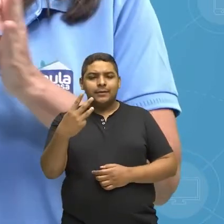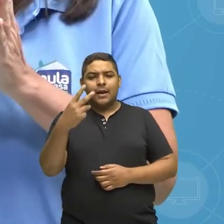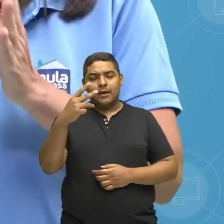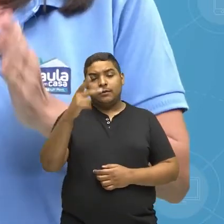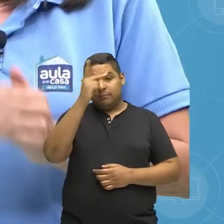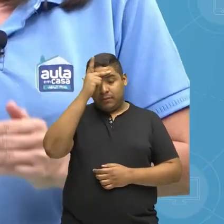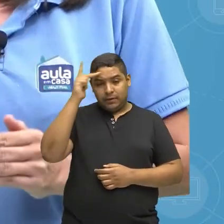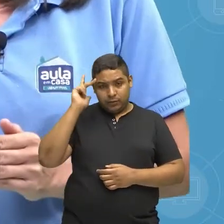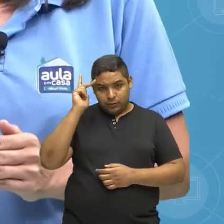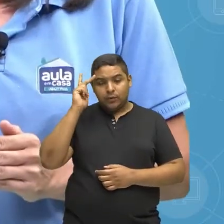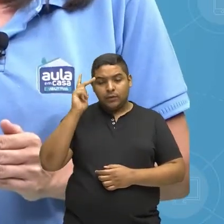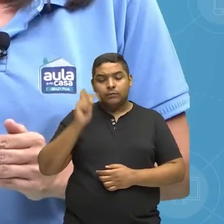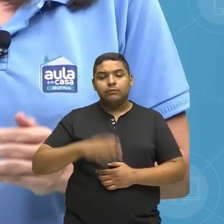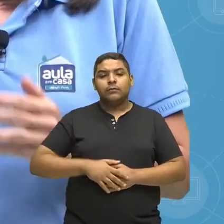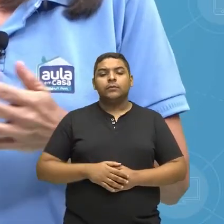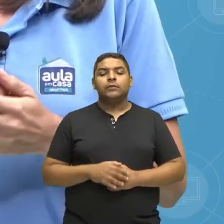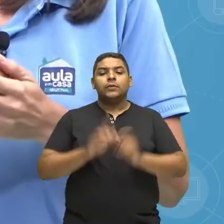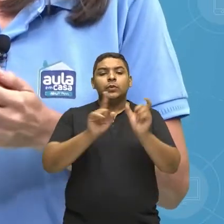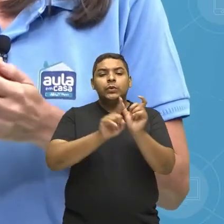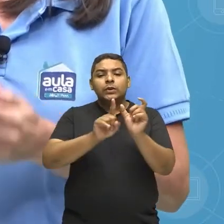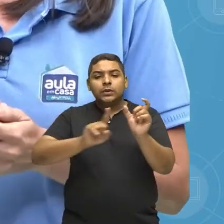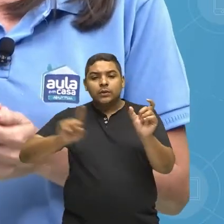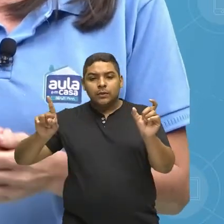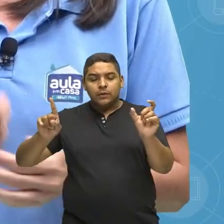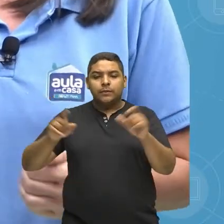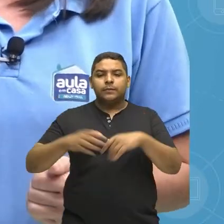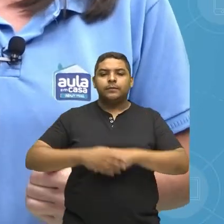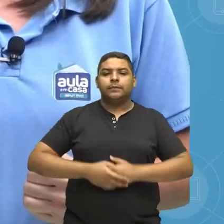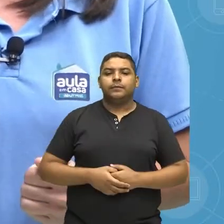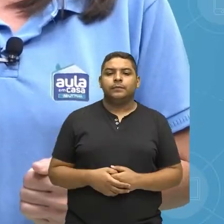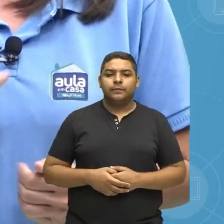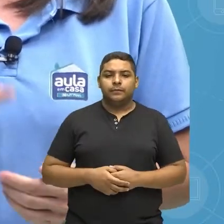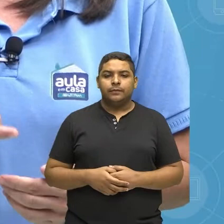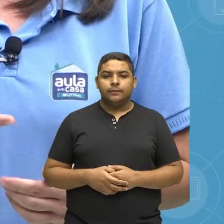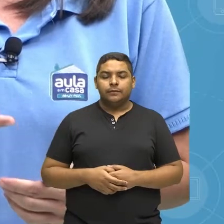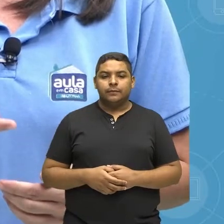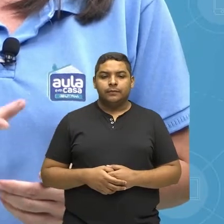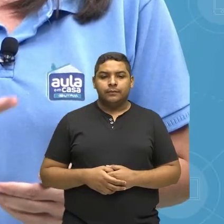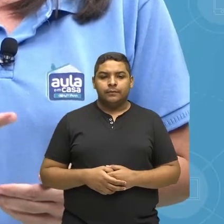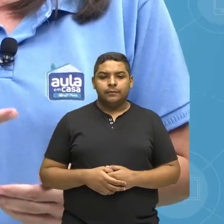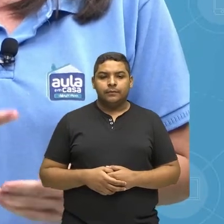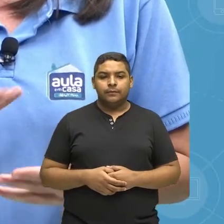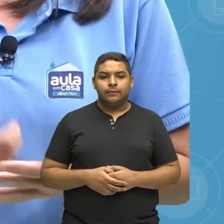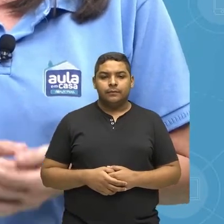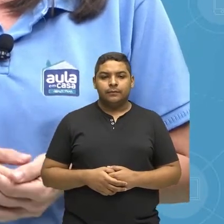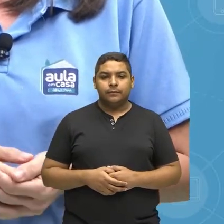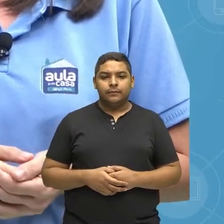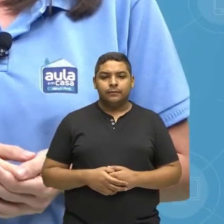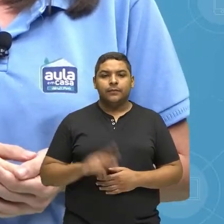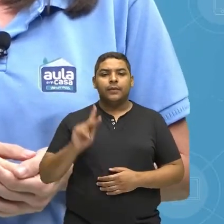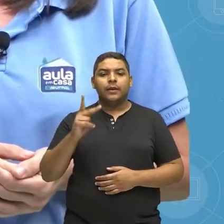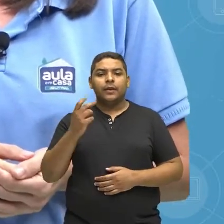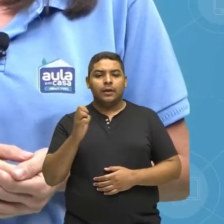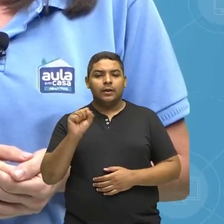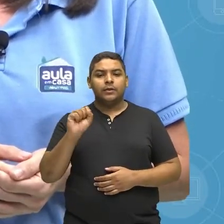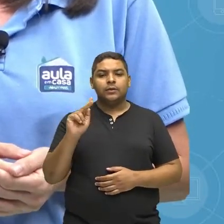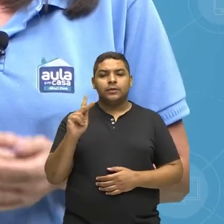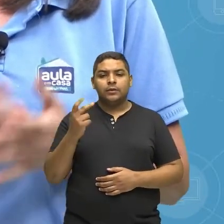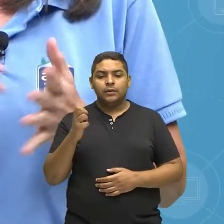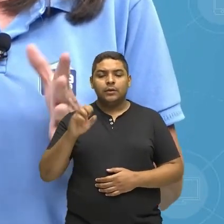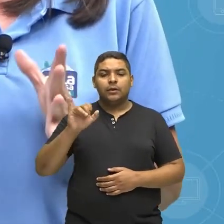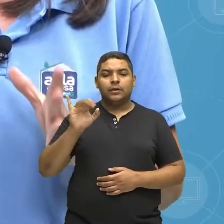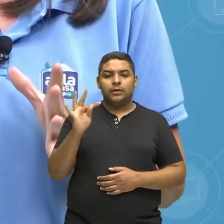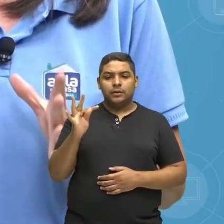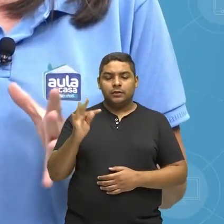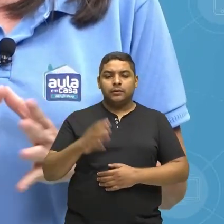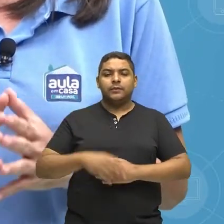lembro mais. Aqui está. He, she, it. He, que é ele, she, ela, e o it para coisas, objetos e animais. Então,